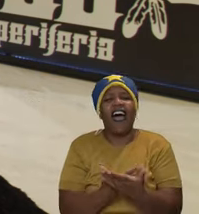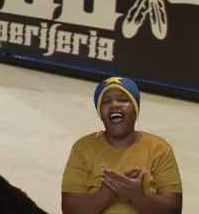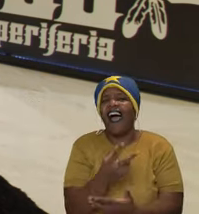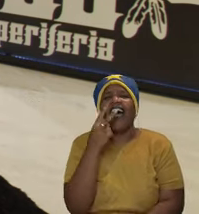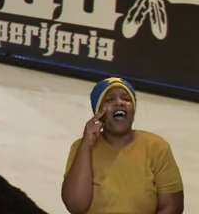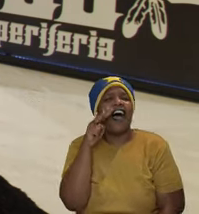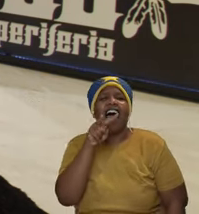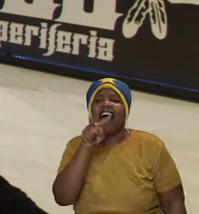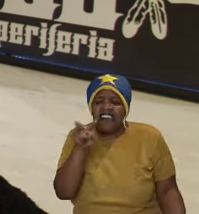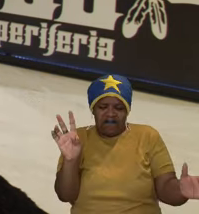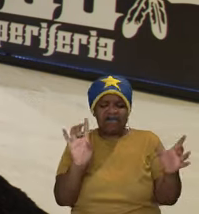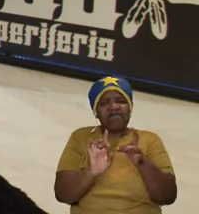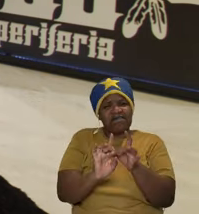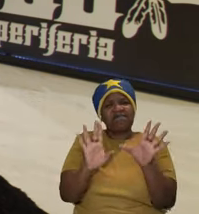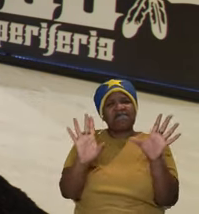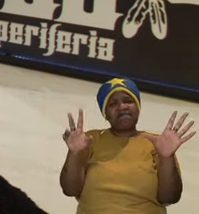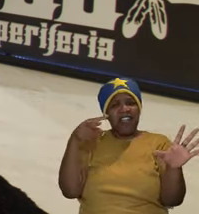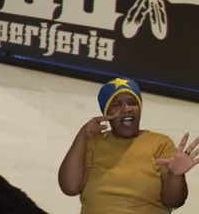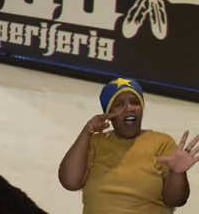deixo. E pode olhar que eu deixo,